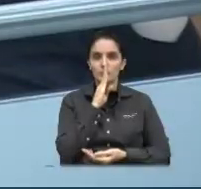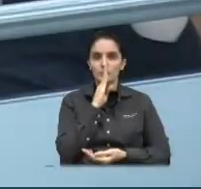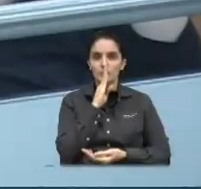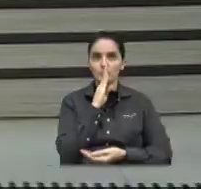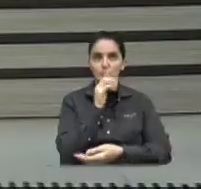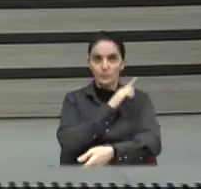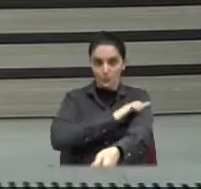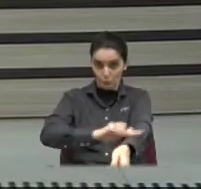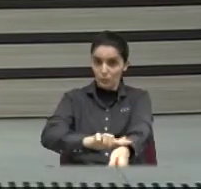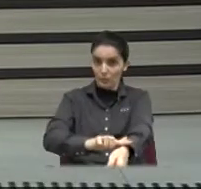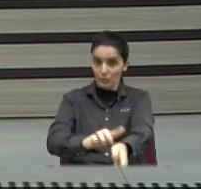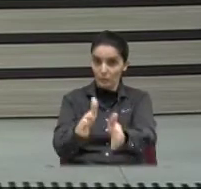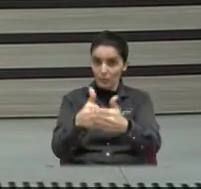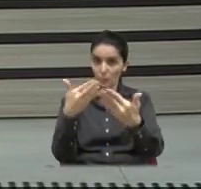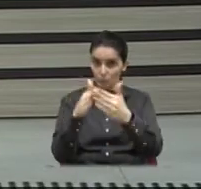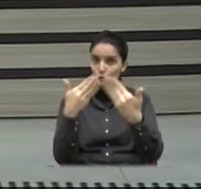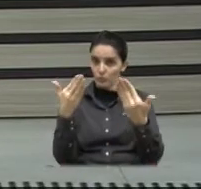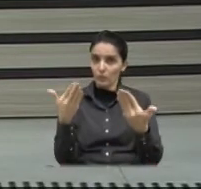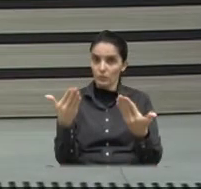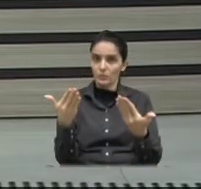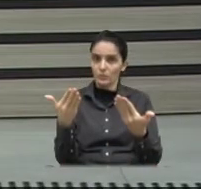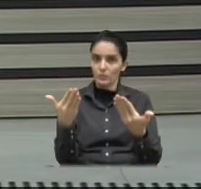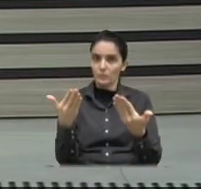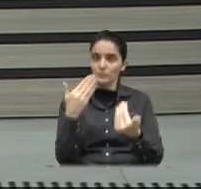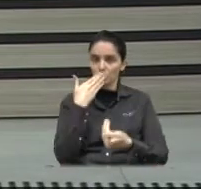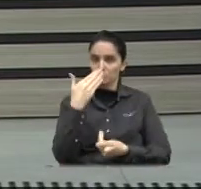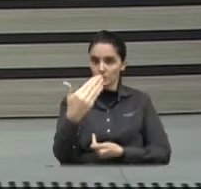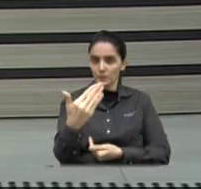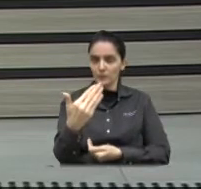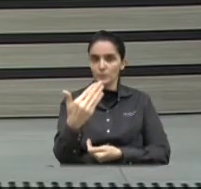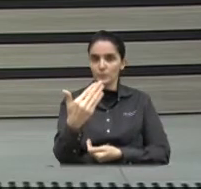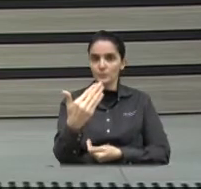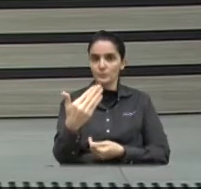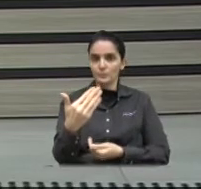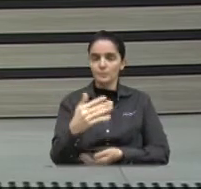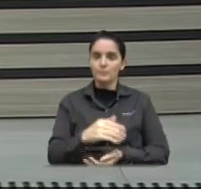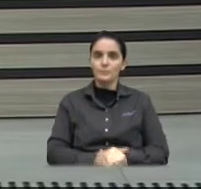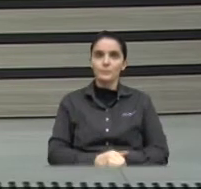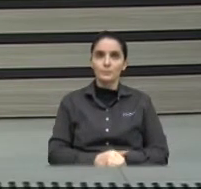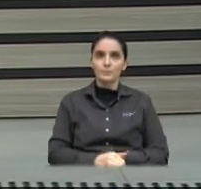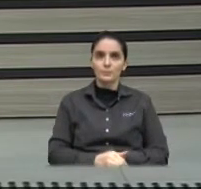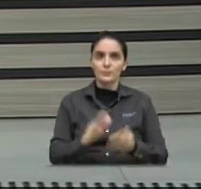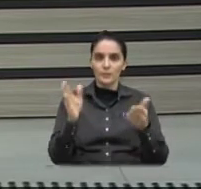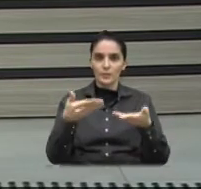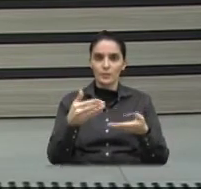por favor por favor por favor